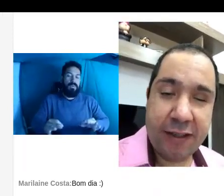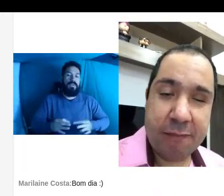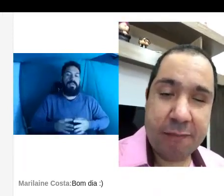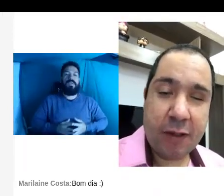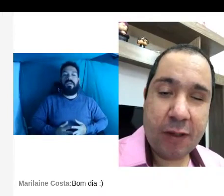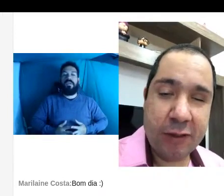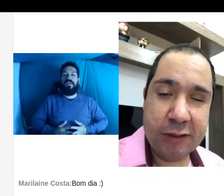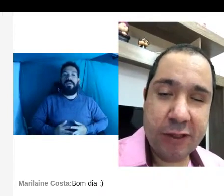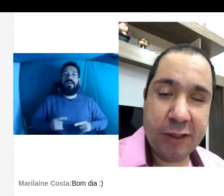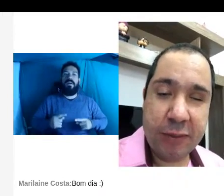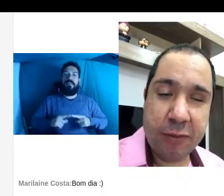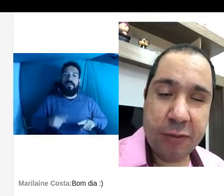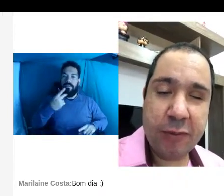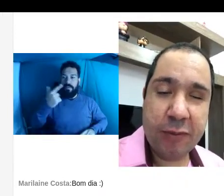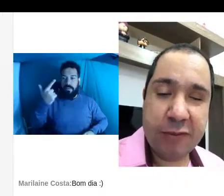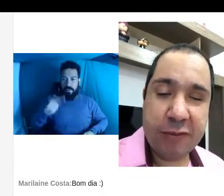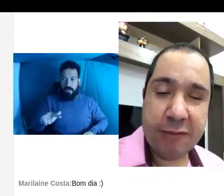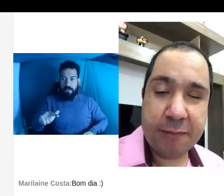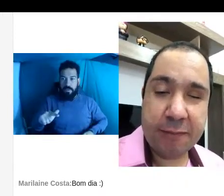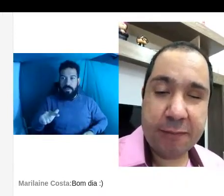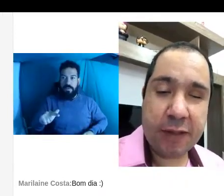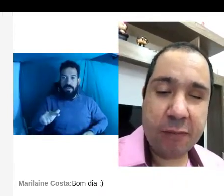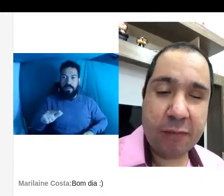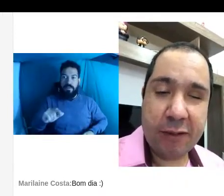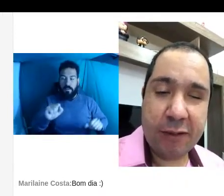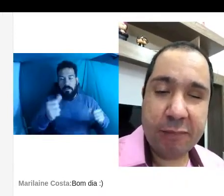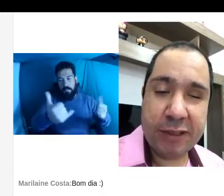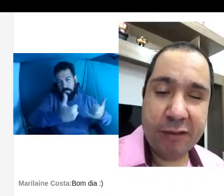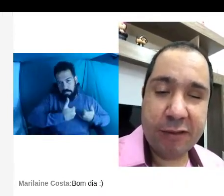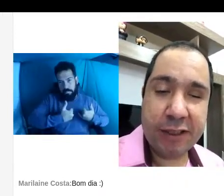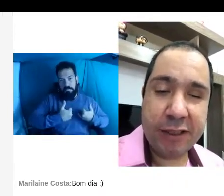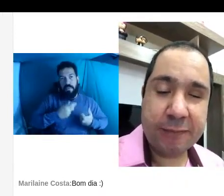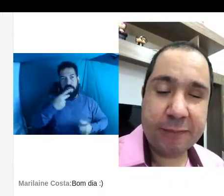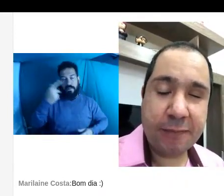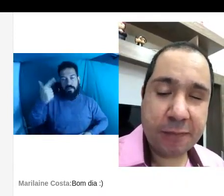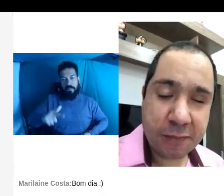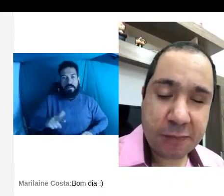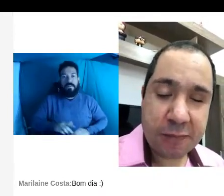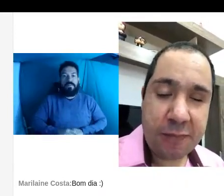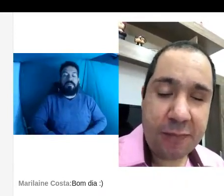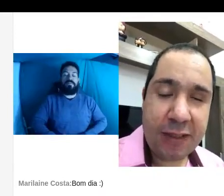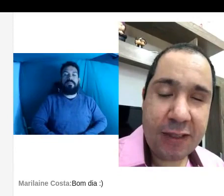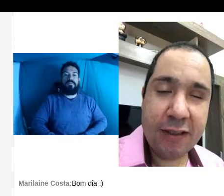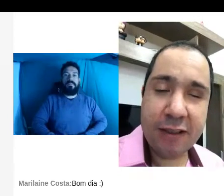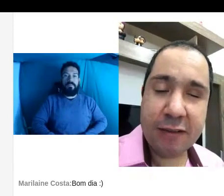Qualquer coisa eu repito, me avisa para eu repetir novamente.